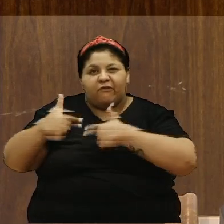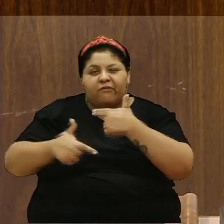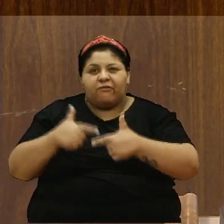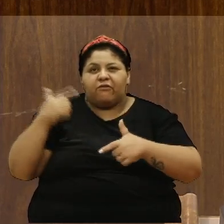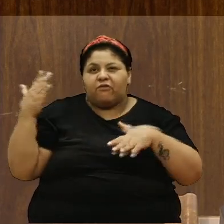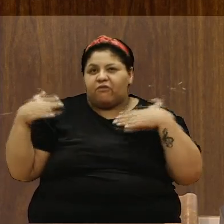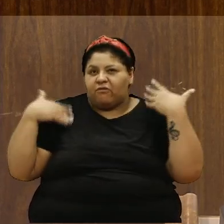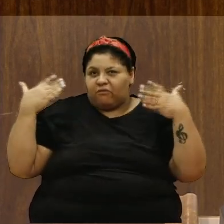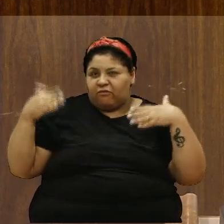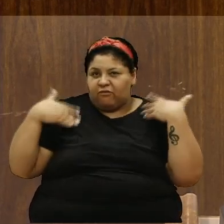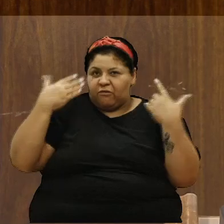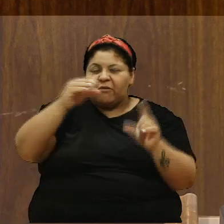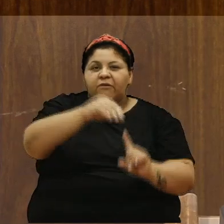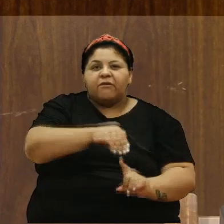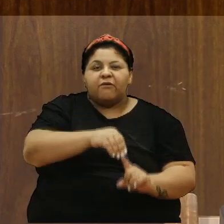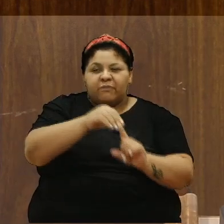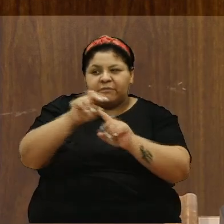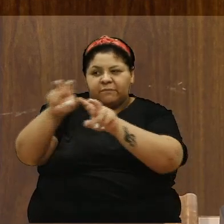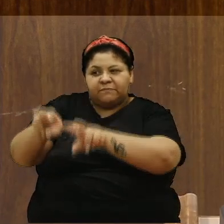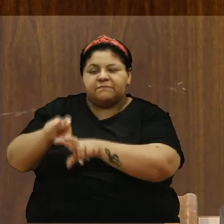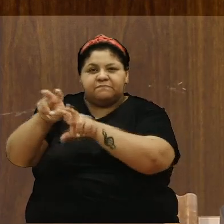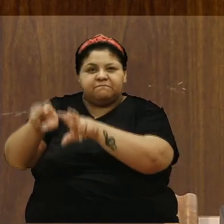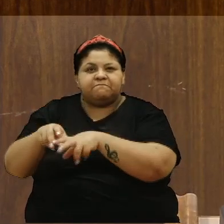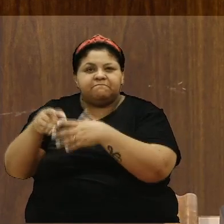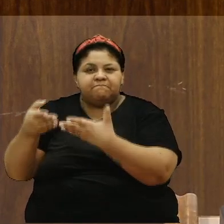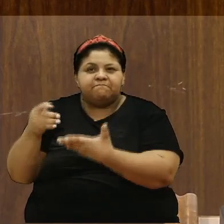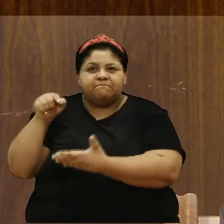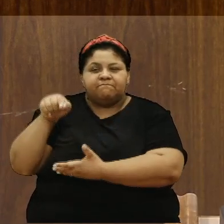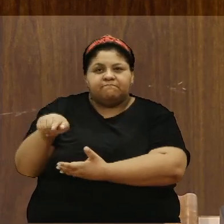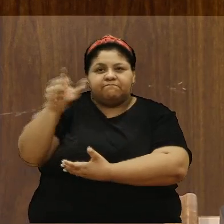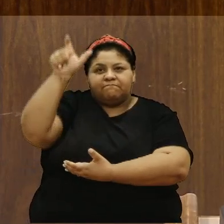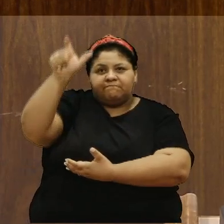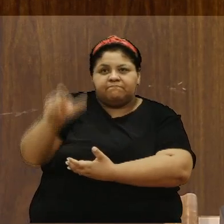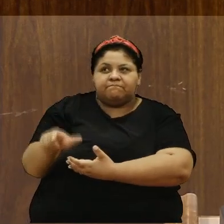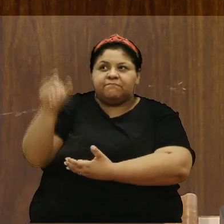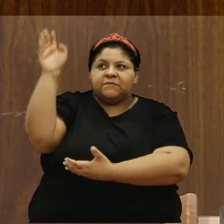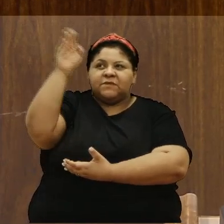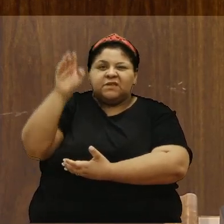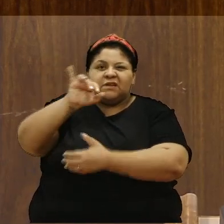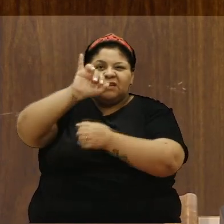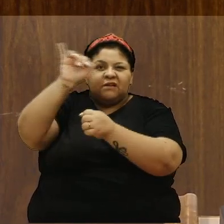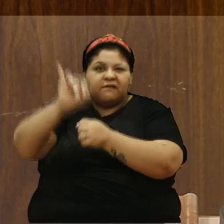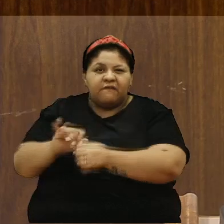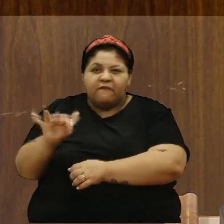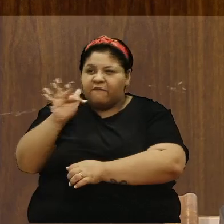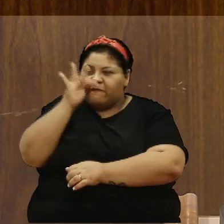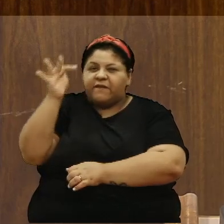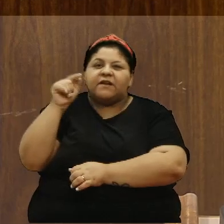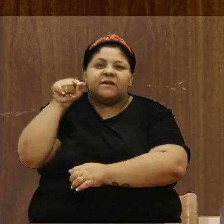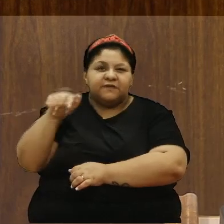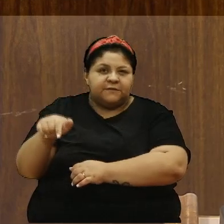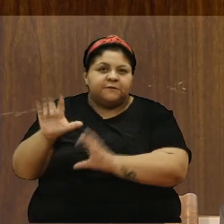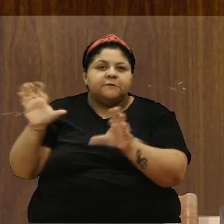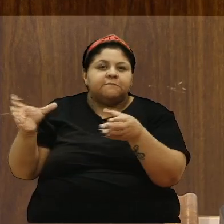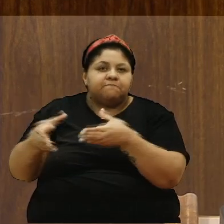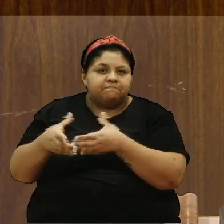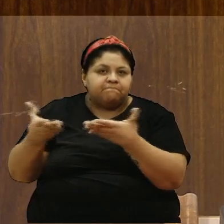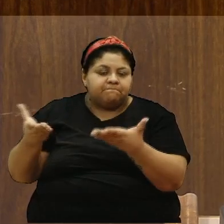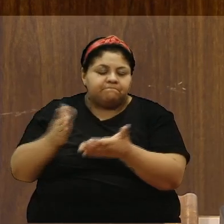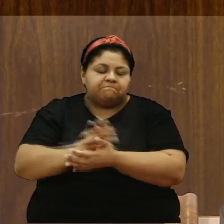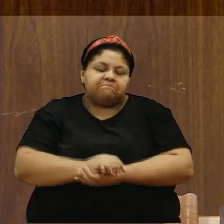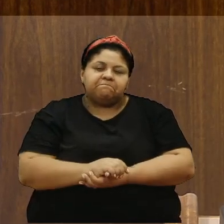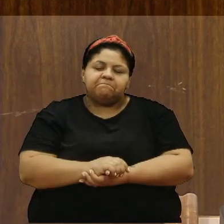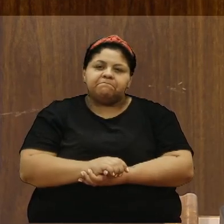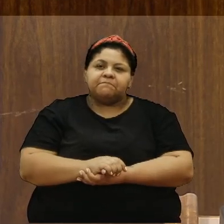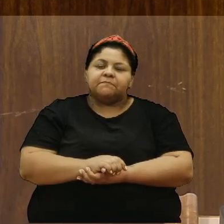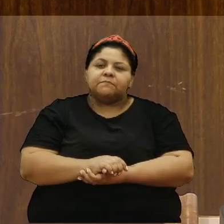O turismo principalmente rural. E era o pessoal do Brasil, Itália e França, essa rede. E quando